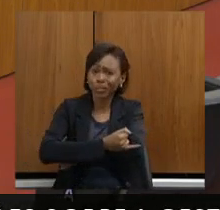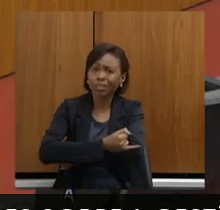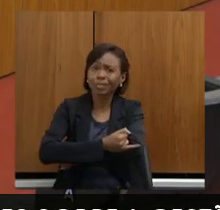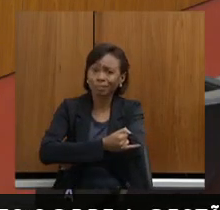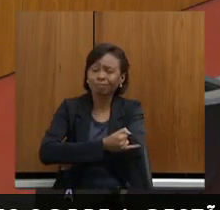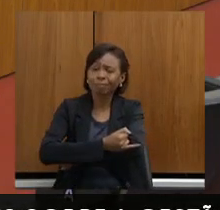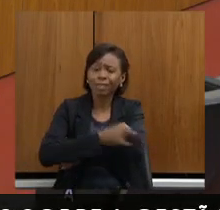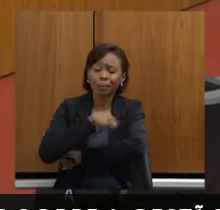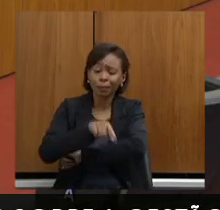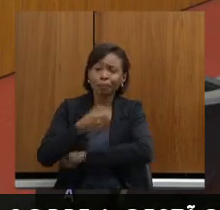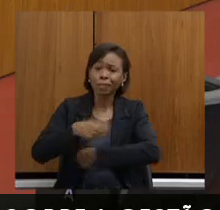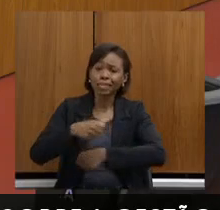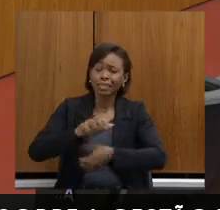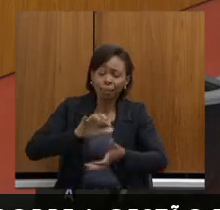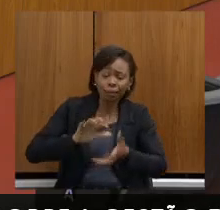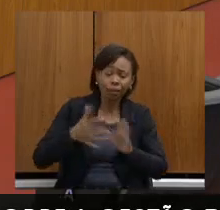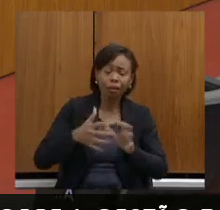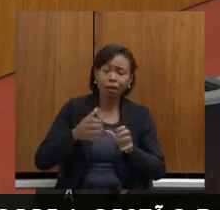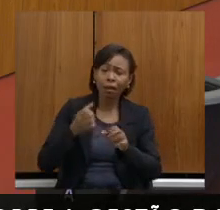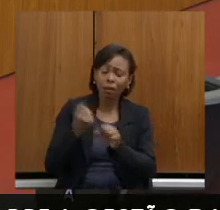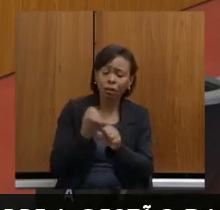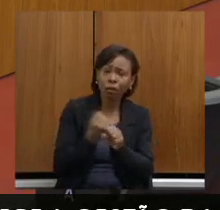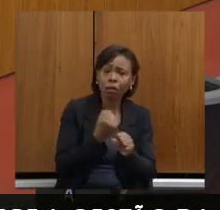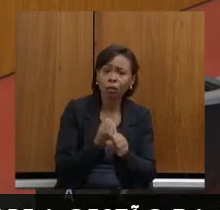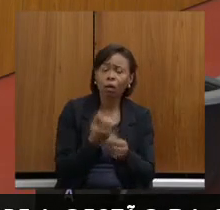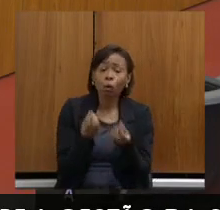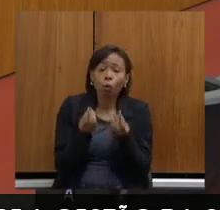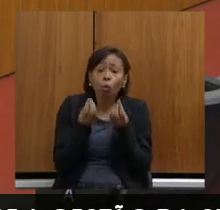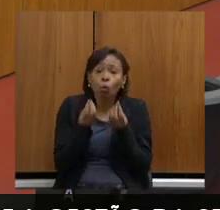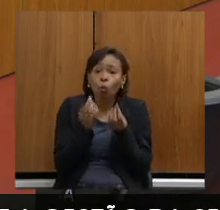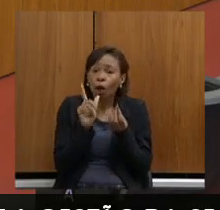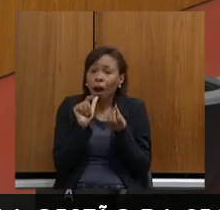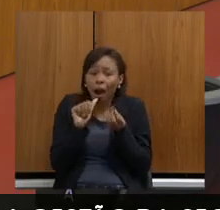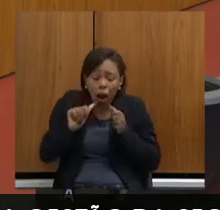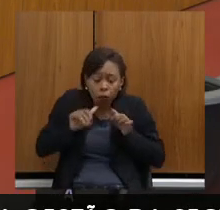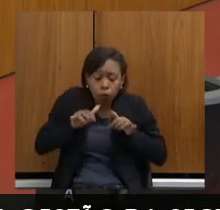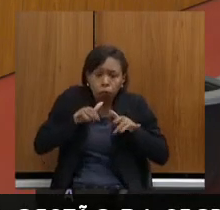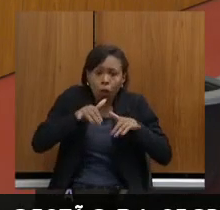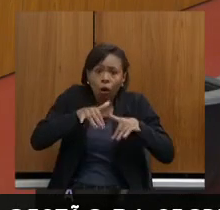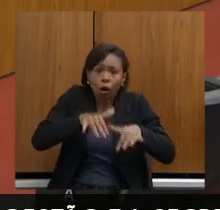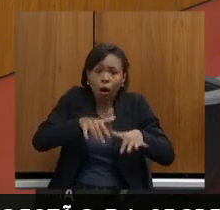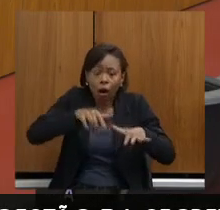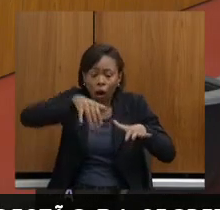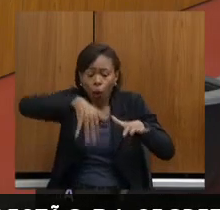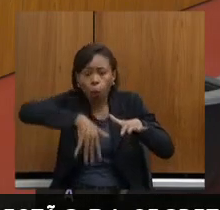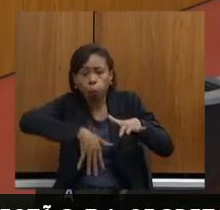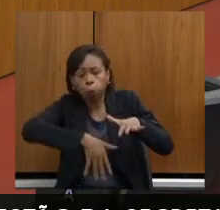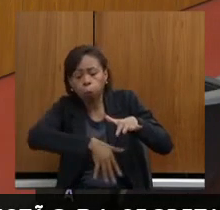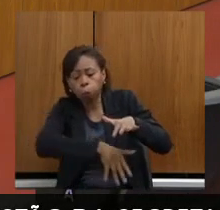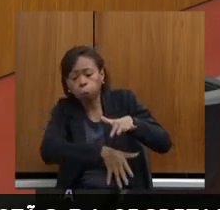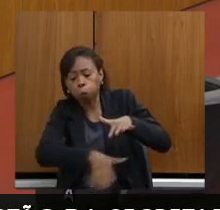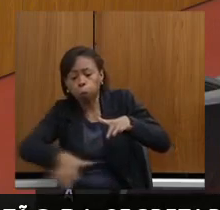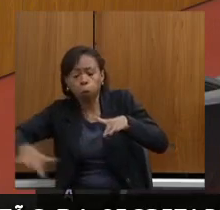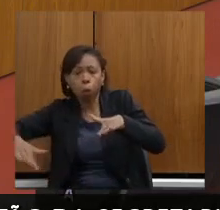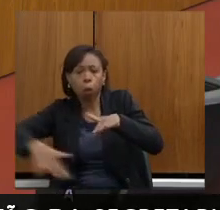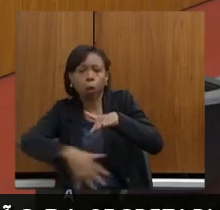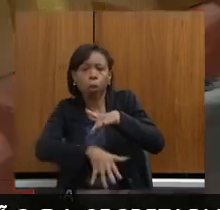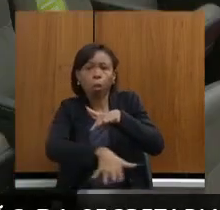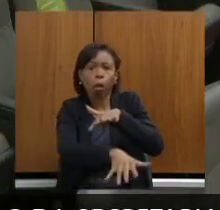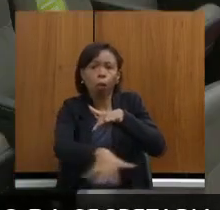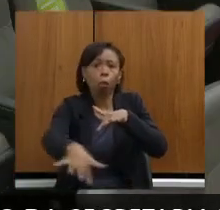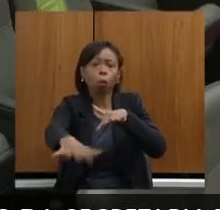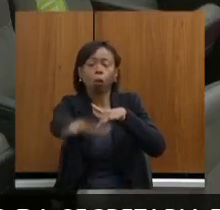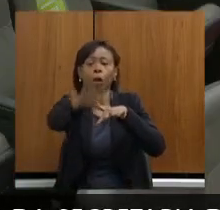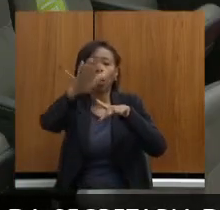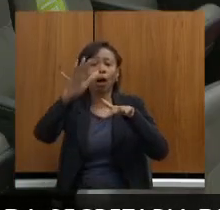ser reparado como é que você consegue dar jogar a água lá para poder ir dar o negócio do canal tá furado água escopo lado escova para outra